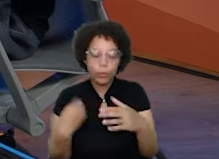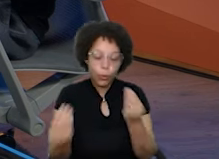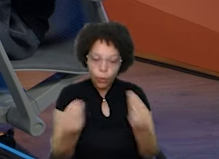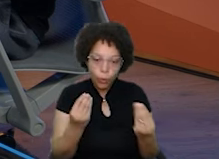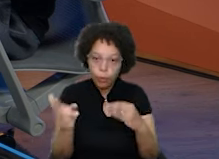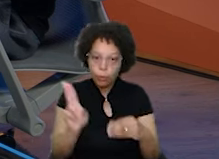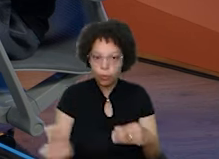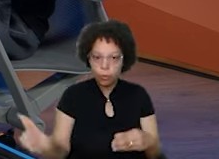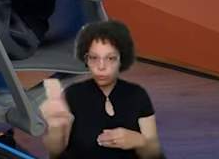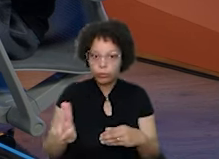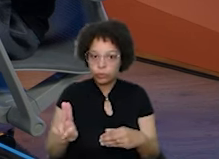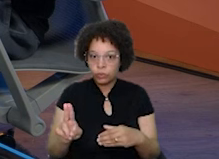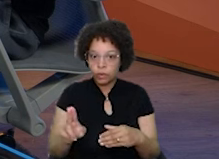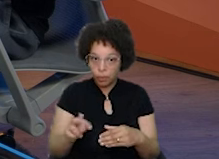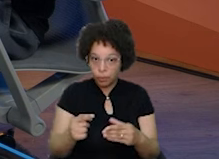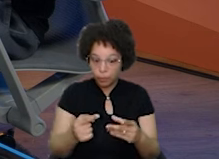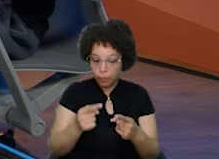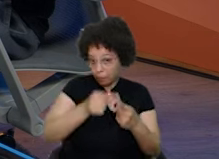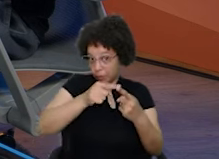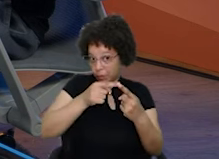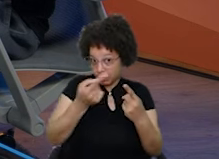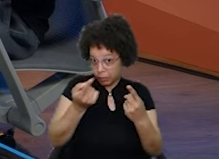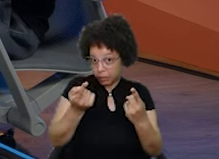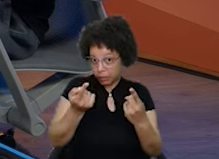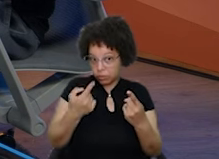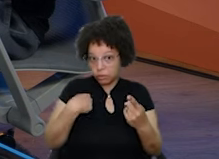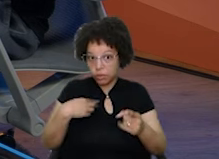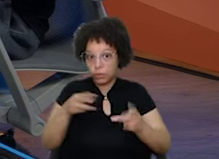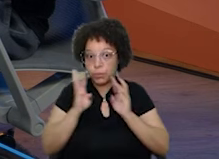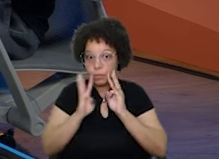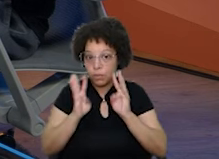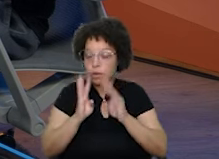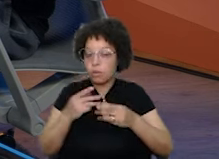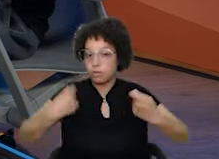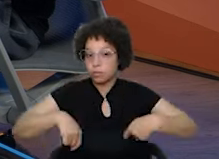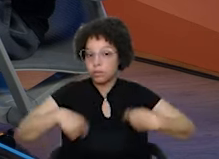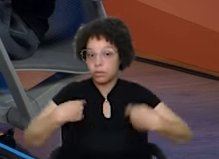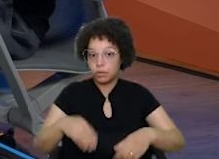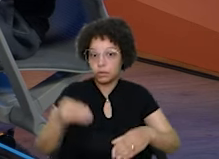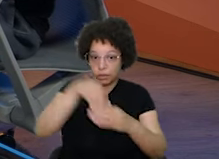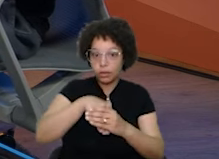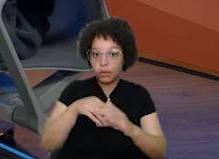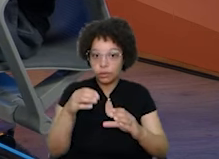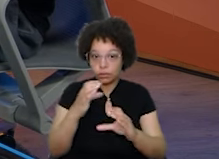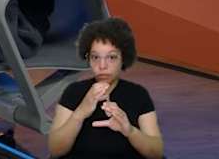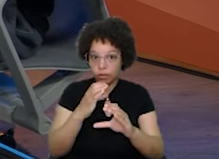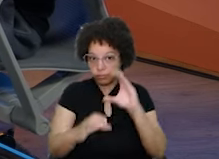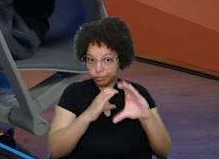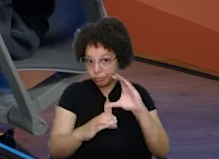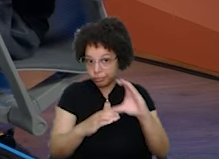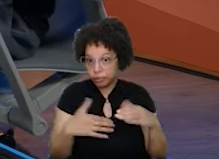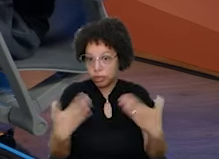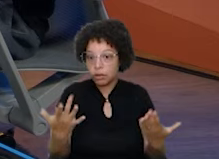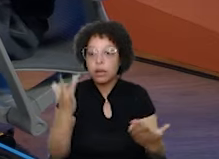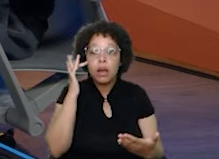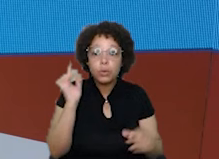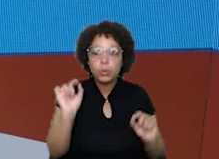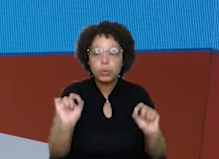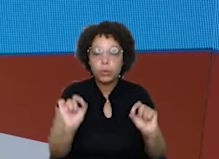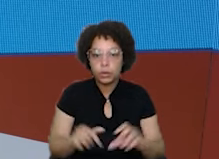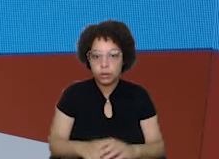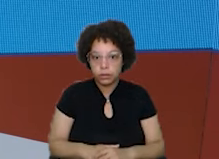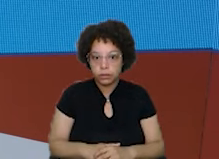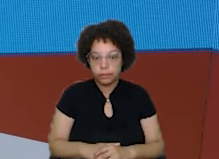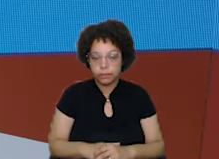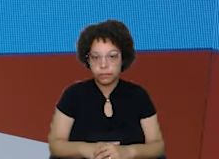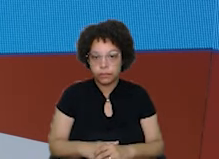seria o primeiro passo para eu começar a fazer o marketing digital dentro daquele canal de comunicação que que vocês acham eu acho que é